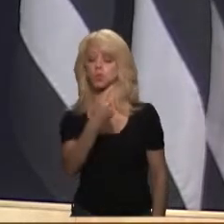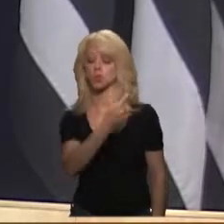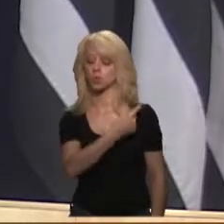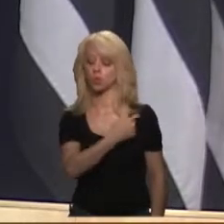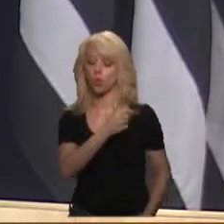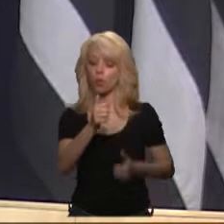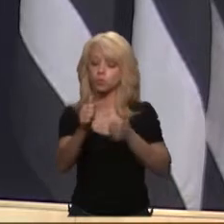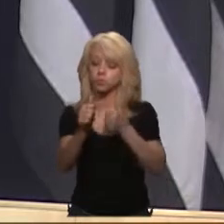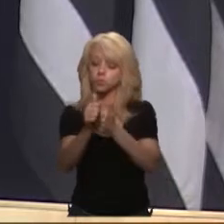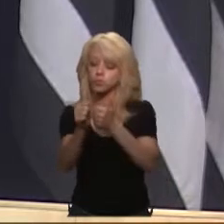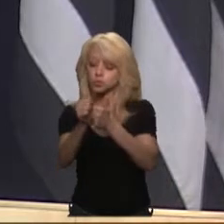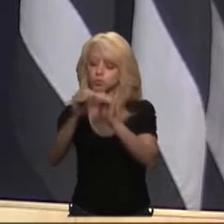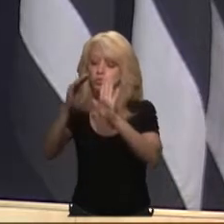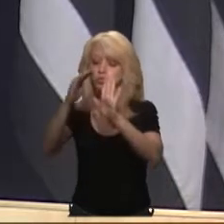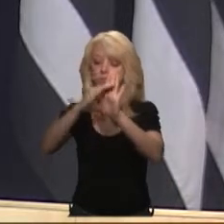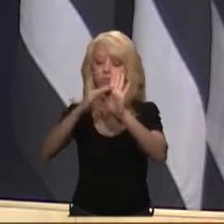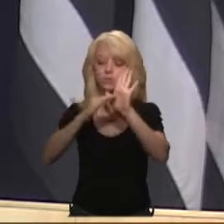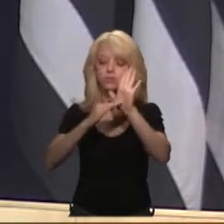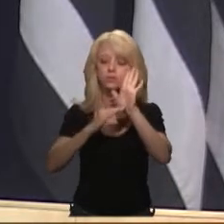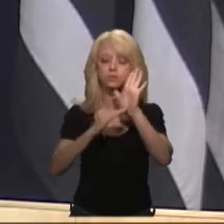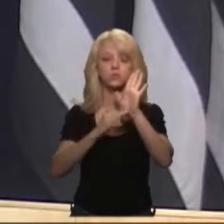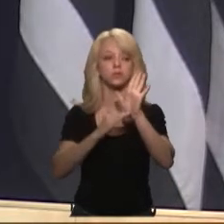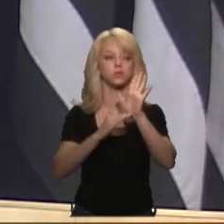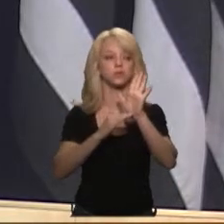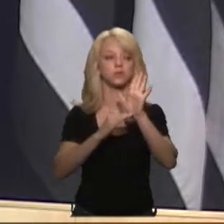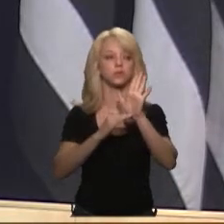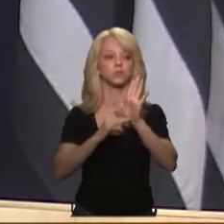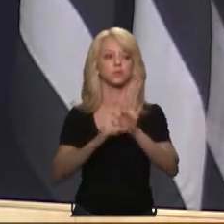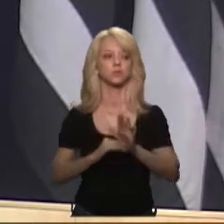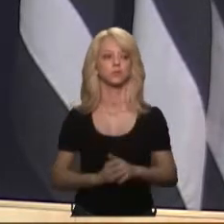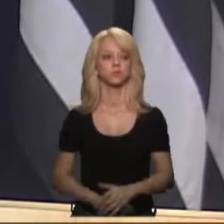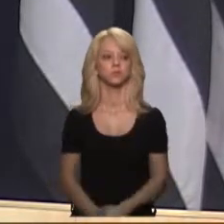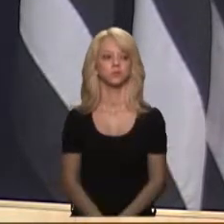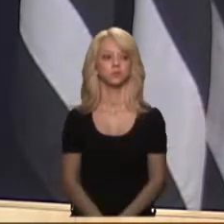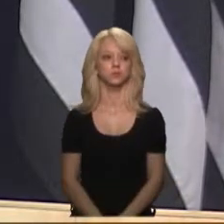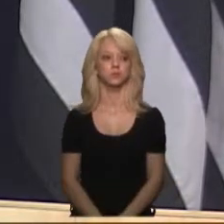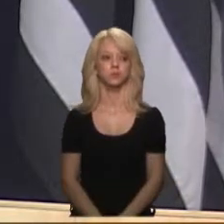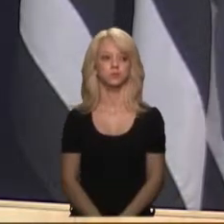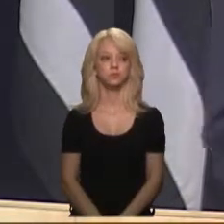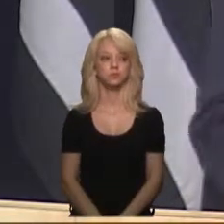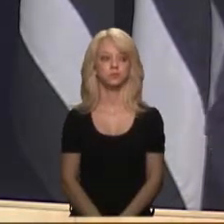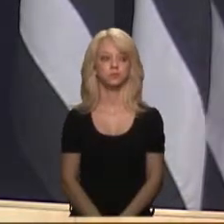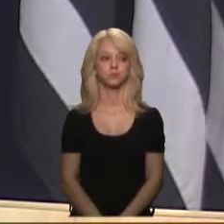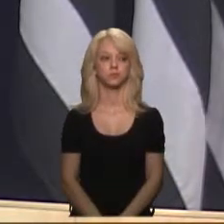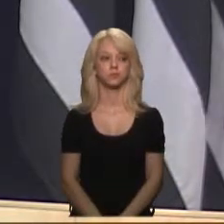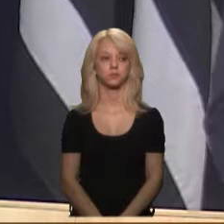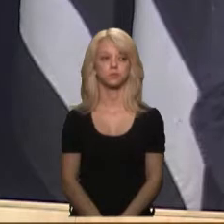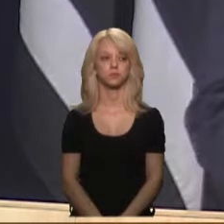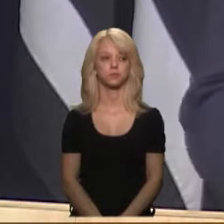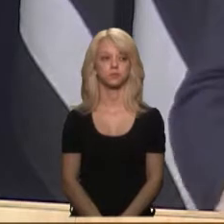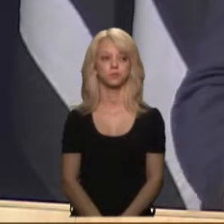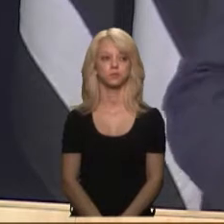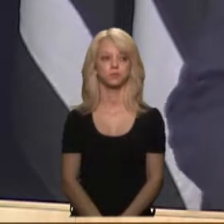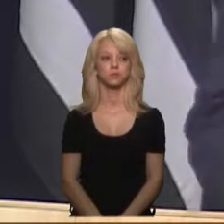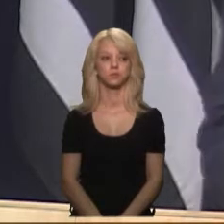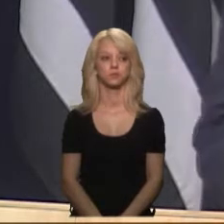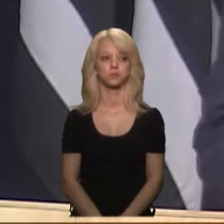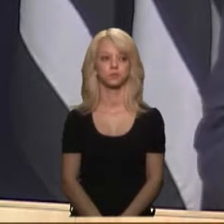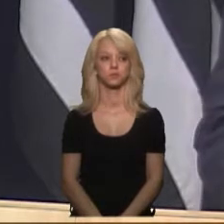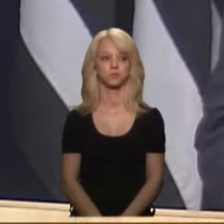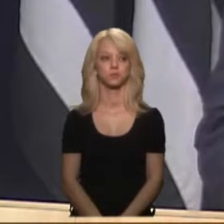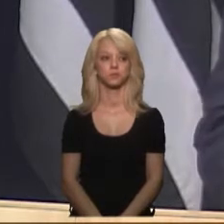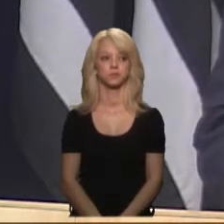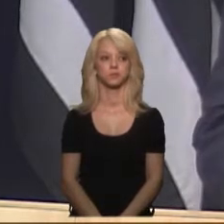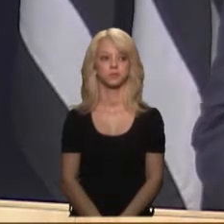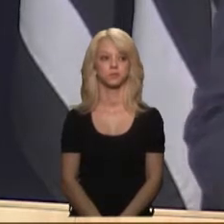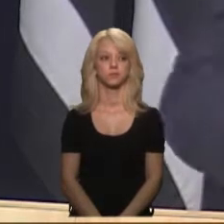pauta. E vou me permitir usar de exemplo. Eu tenho um projeto aqui que está entrando na pauta, o ano inteiro entrou na